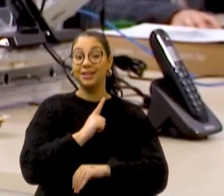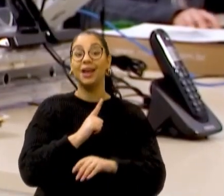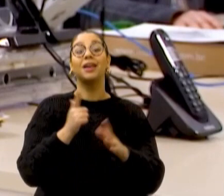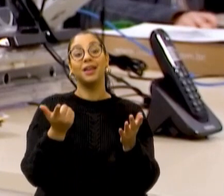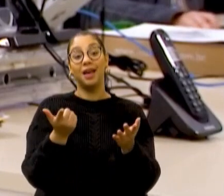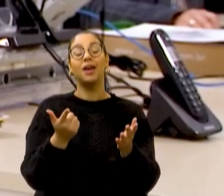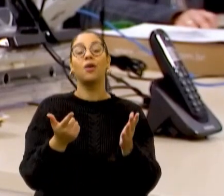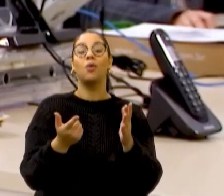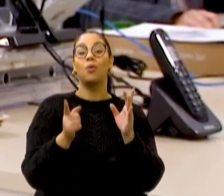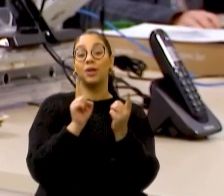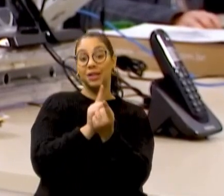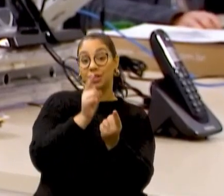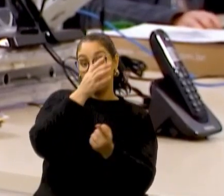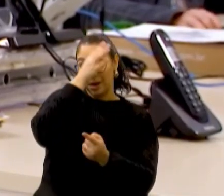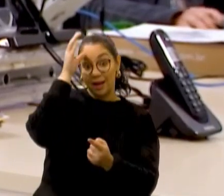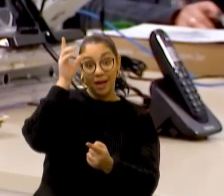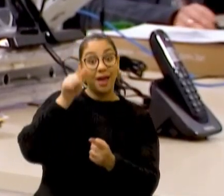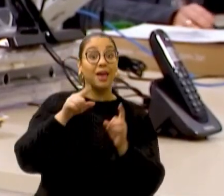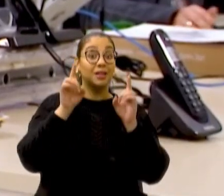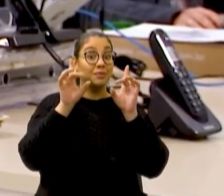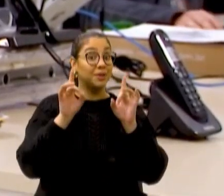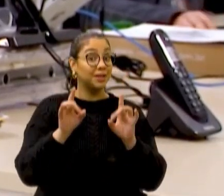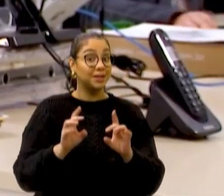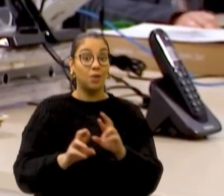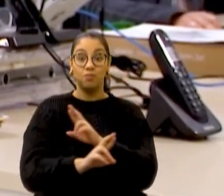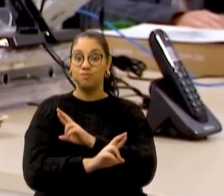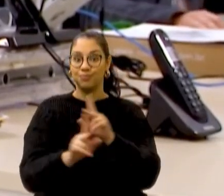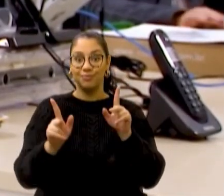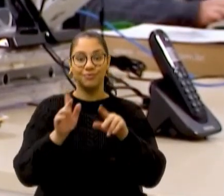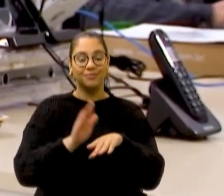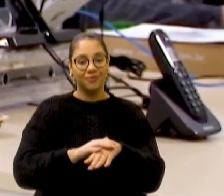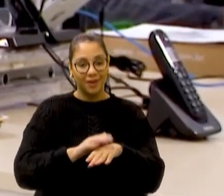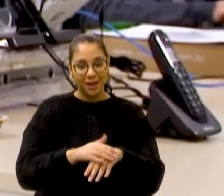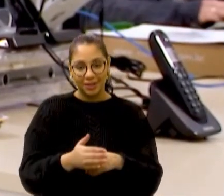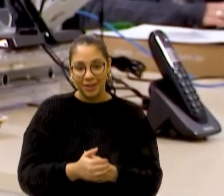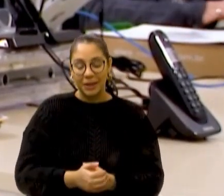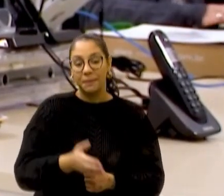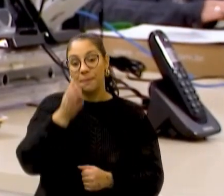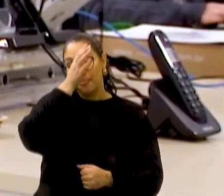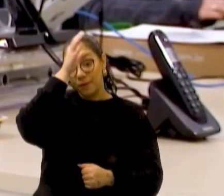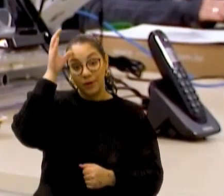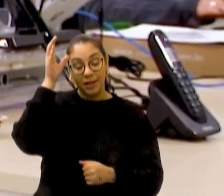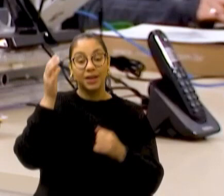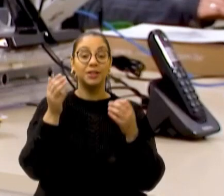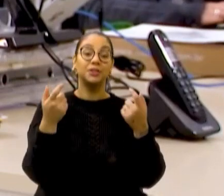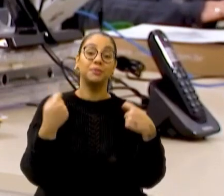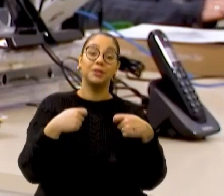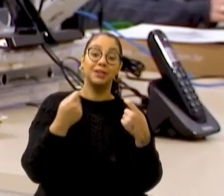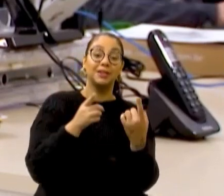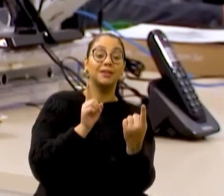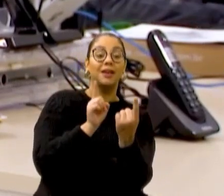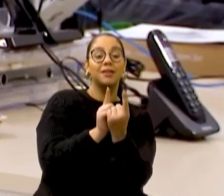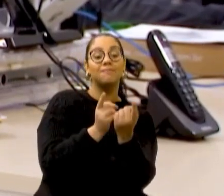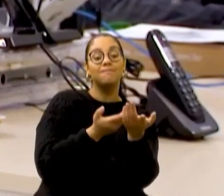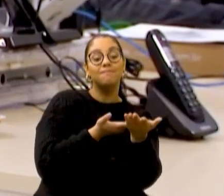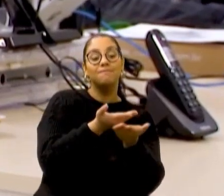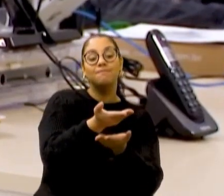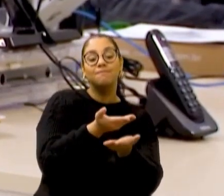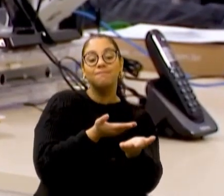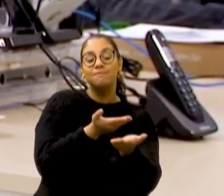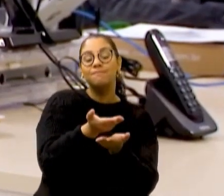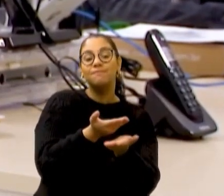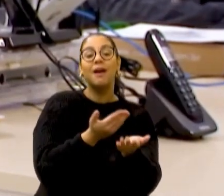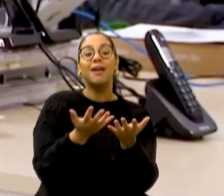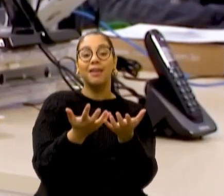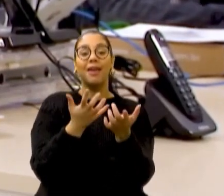atendimento ao cliente é especial e faz toda a diferença o cliente quer ser ouvido Quer ser